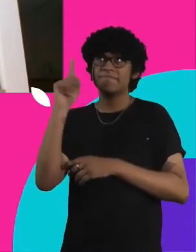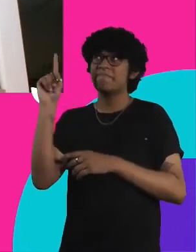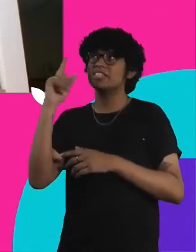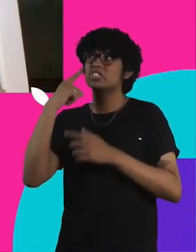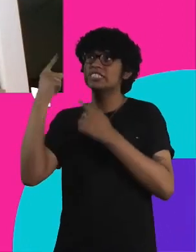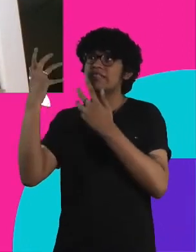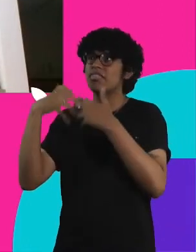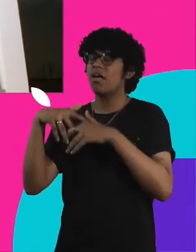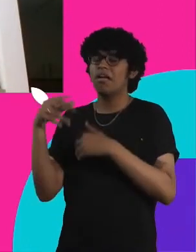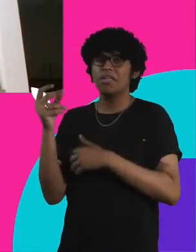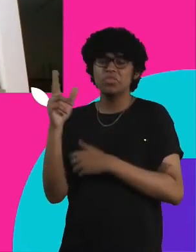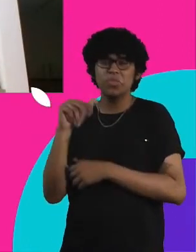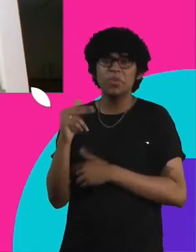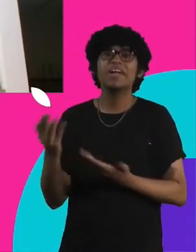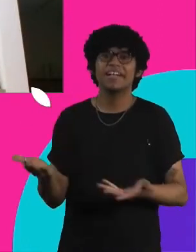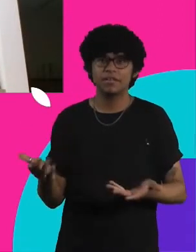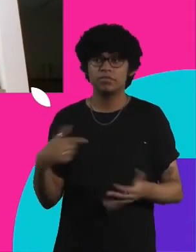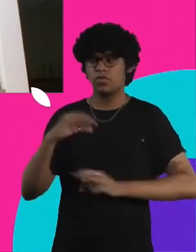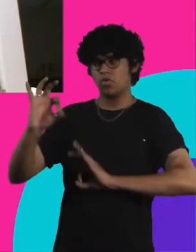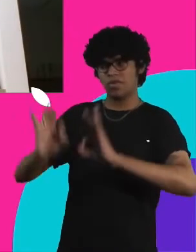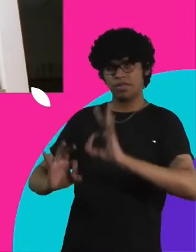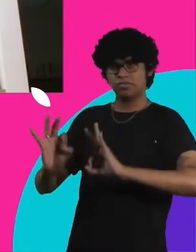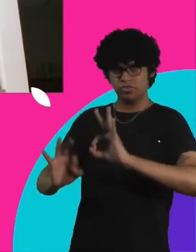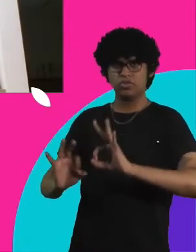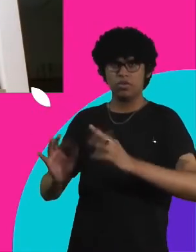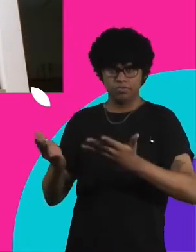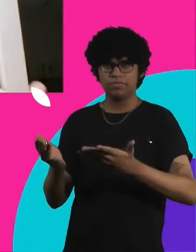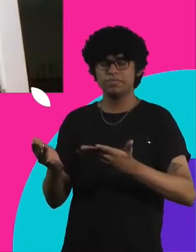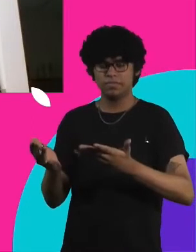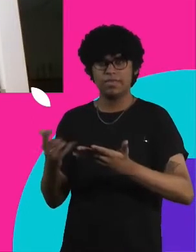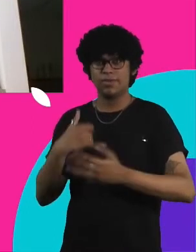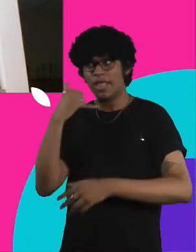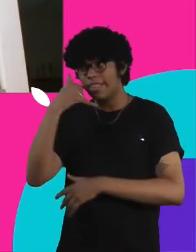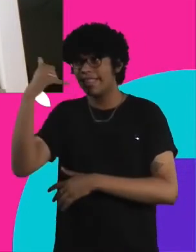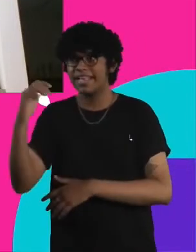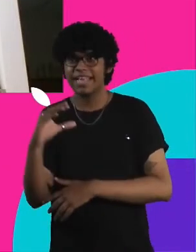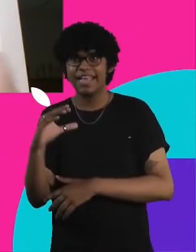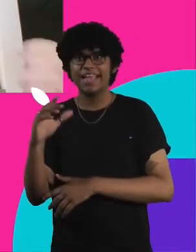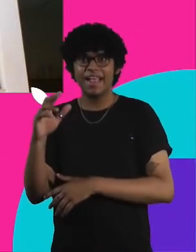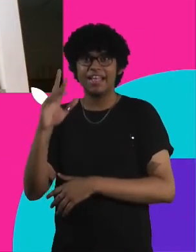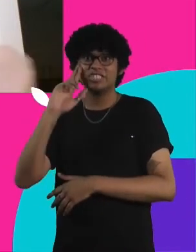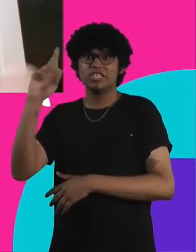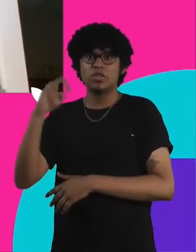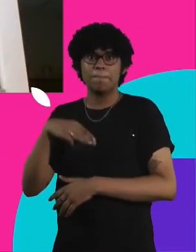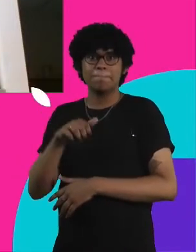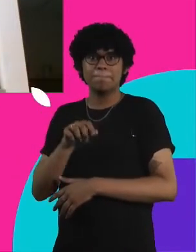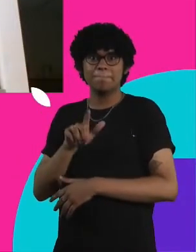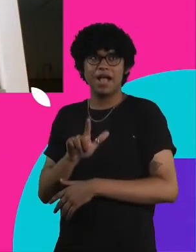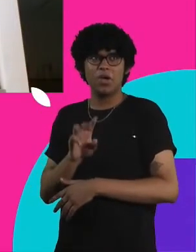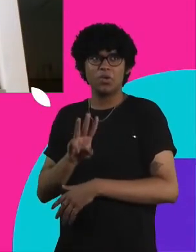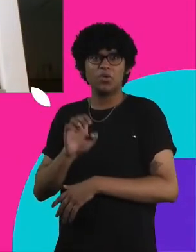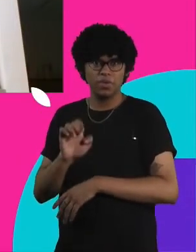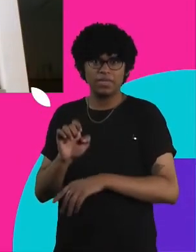situações. E aí a gente preparou, a gente fez como a Marcela colocou, eu liguei para o CEO da Malve, para o Guilherme, falei, me ajuda porque a gente não está